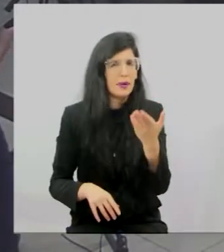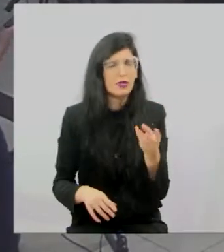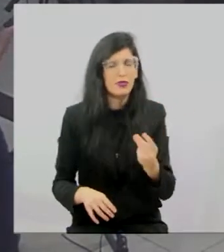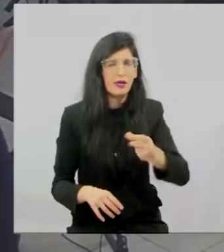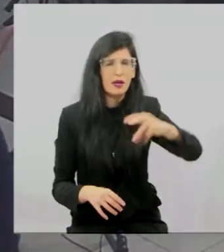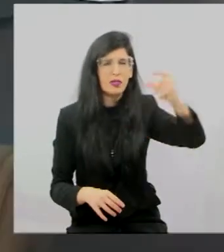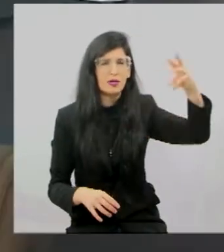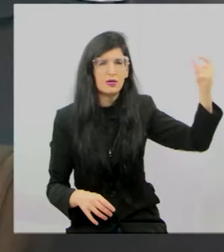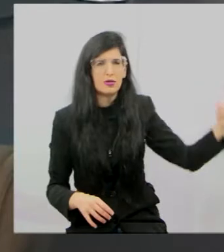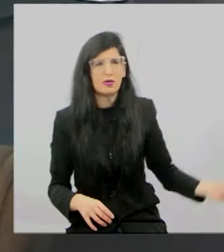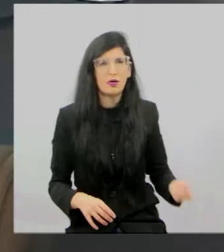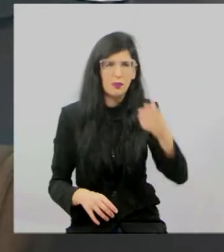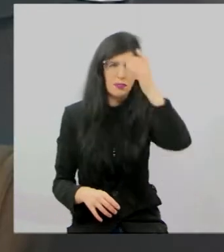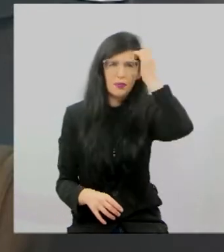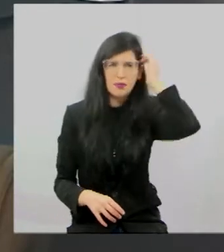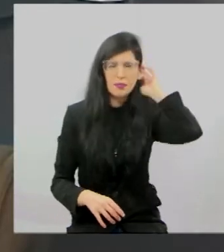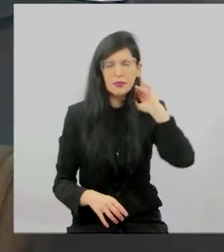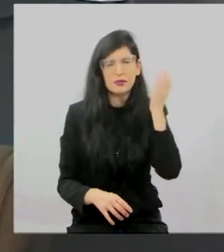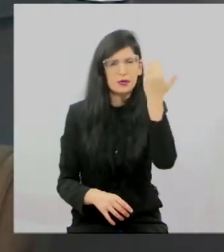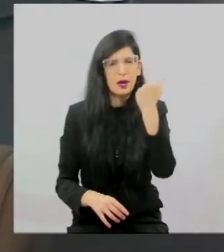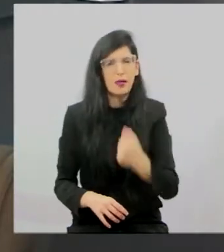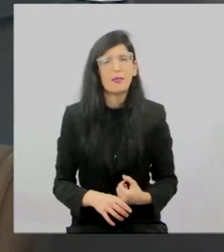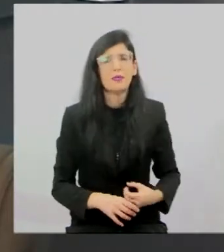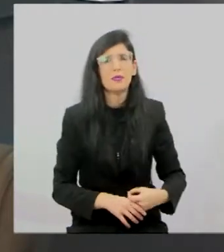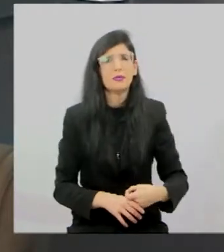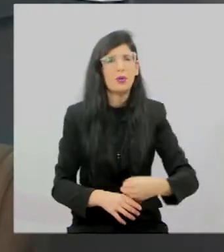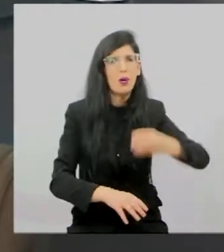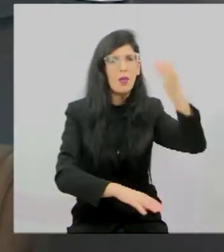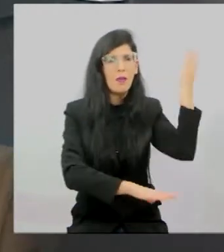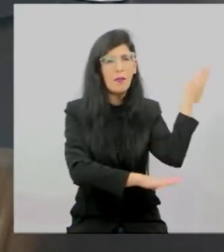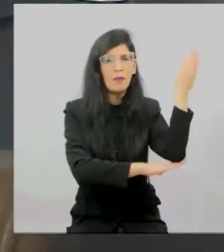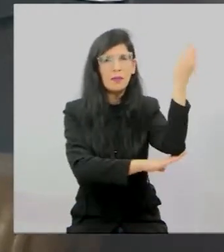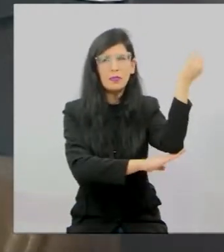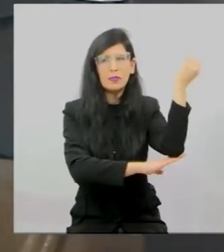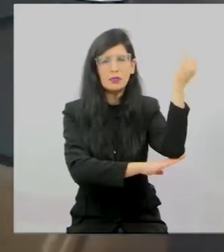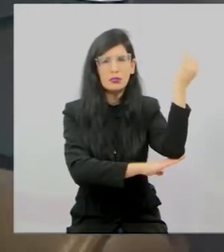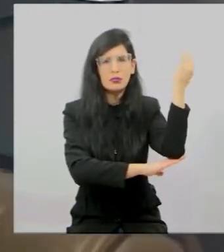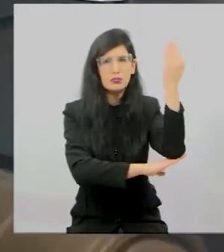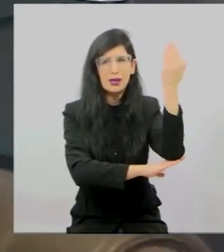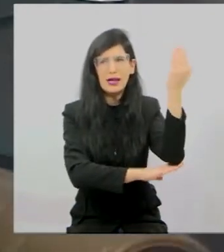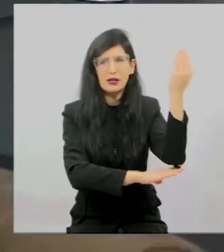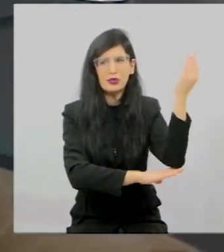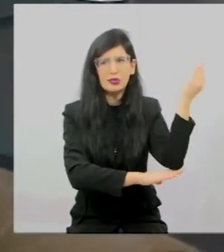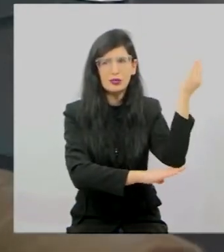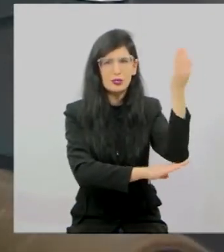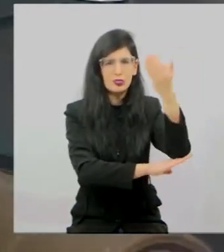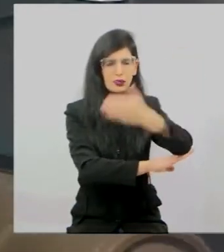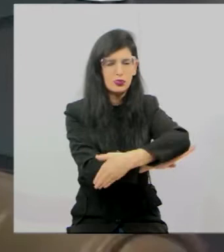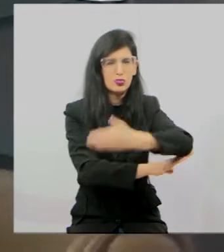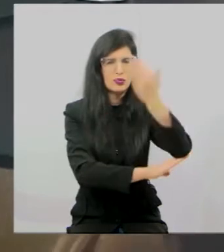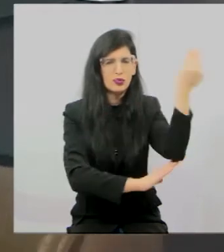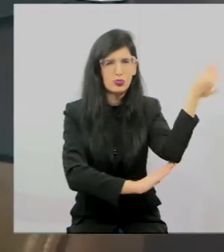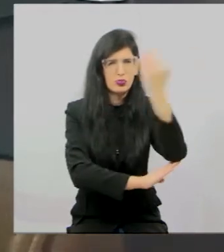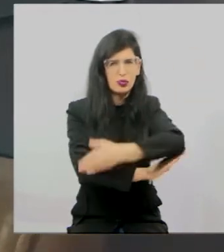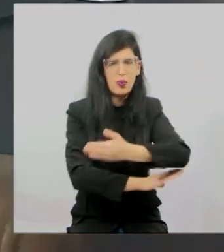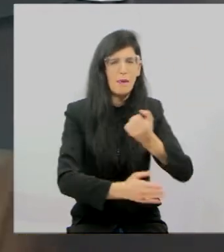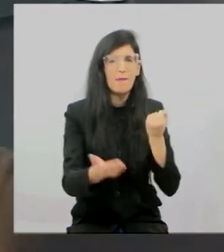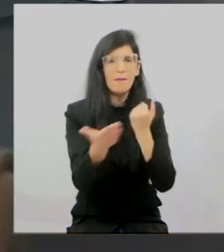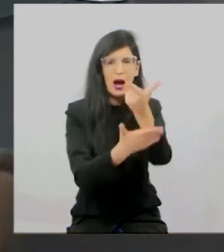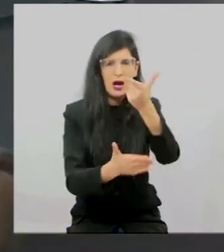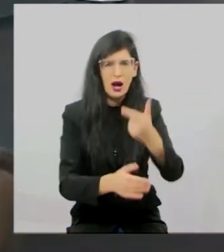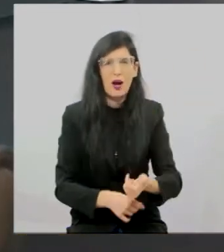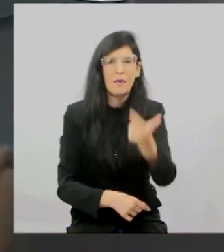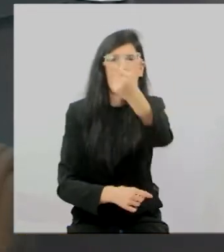Nós sabemos que a luta é grande, né? Que nós temos que fazer essa luta paralela também, construindo essas marginais ao longo da Dutra,